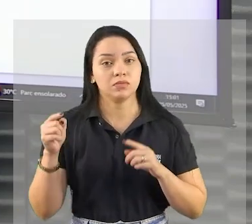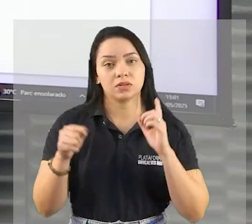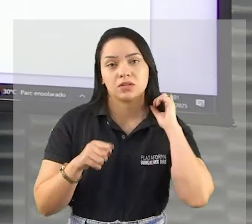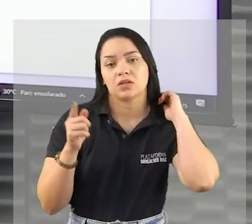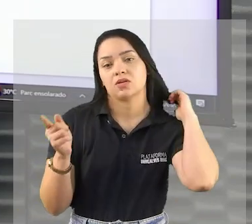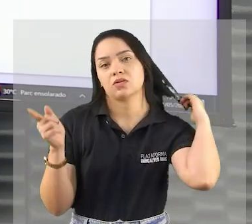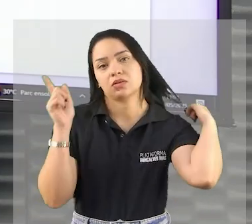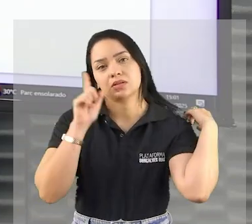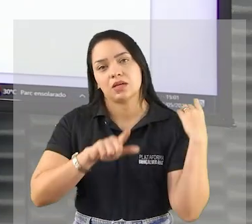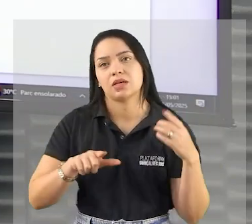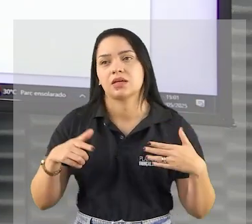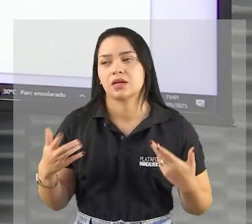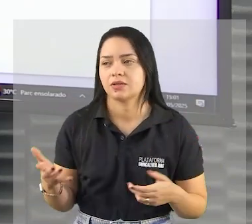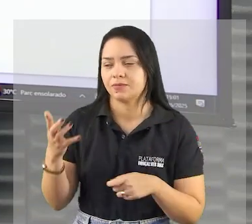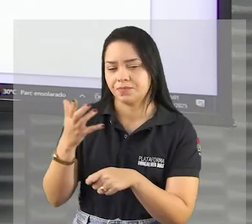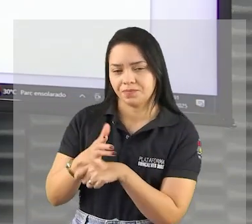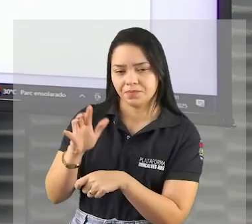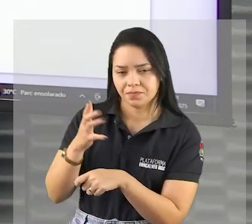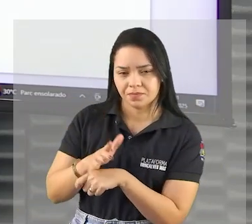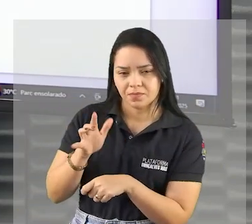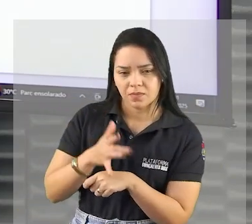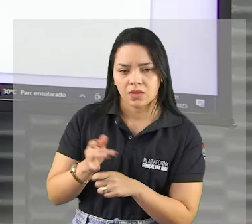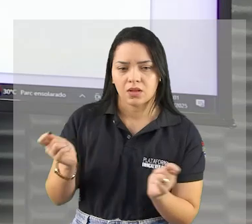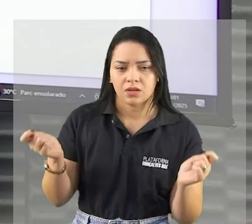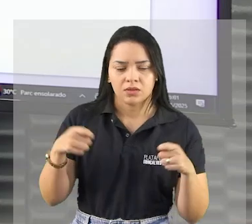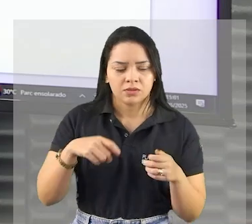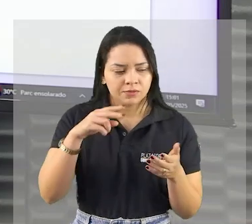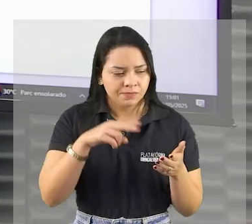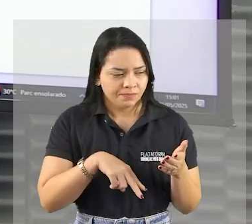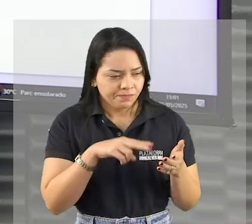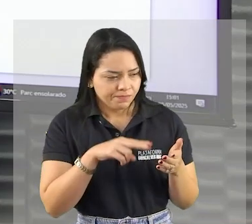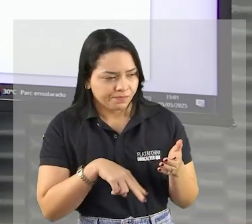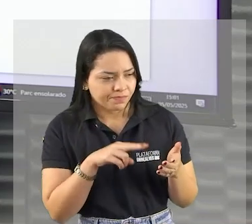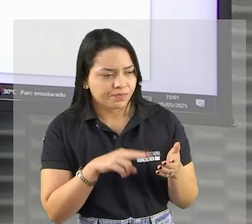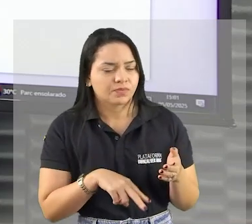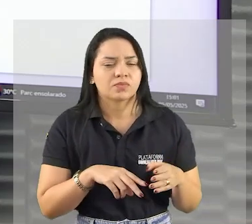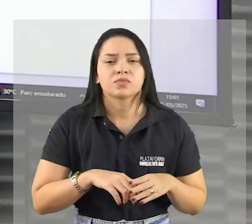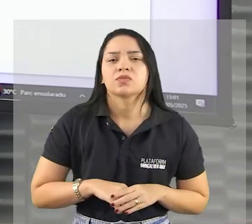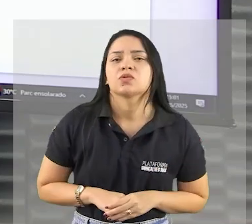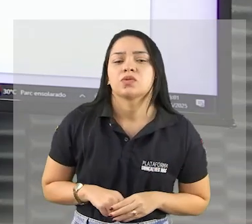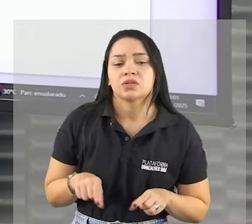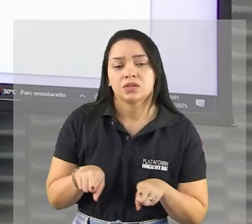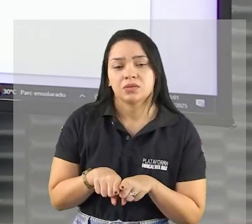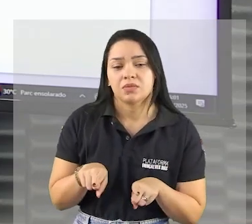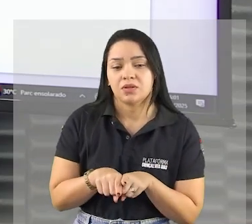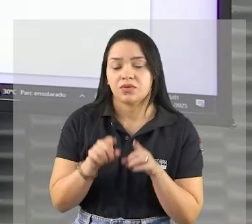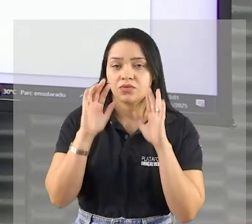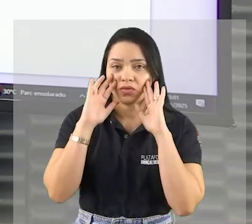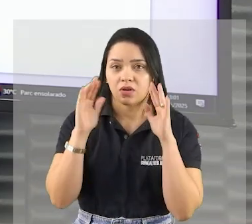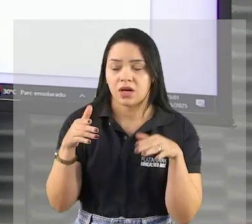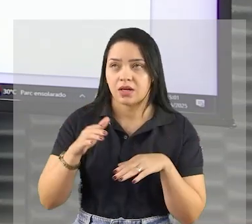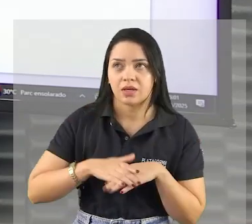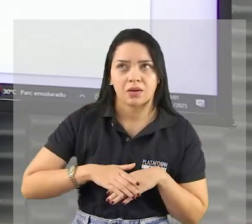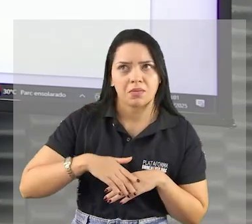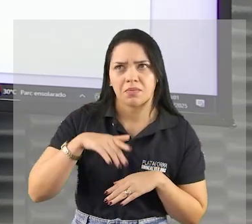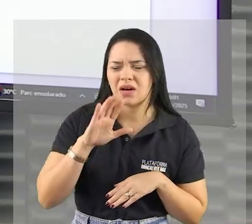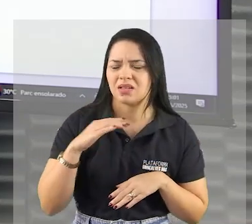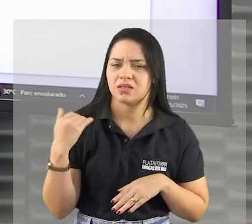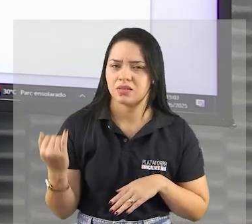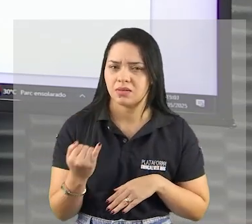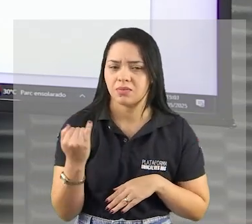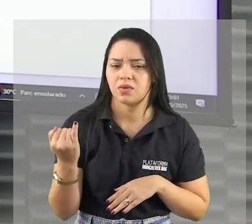consegue, exercitando a sua capacidade de leitura, a capacidade de focar no que é mais importante dentro de